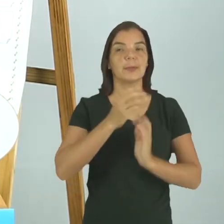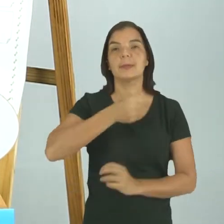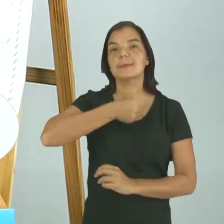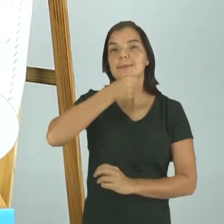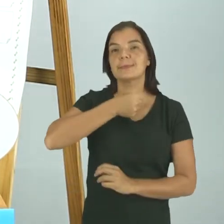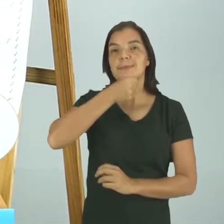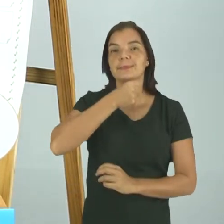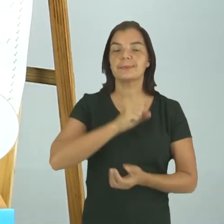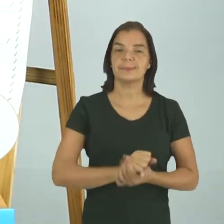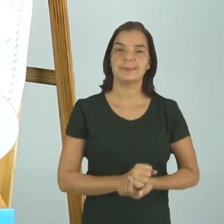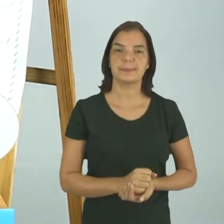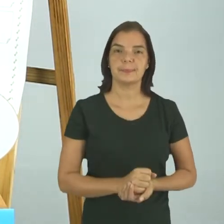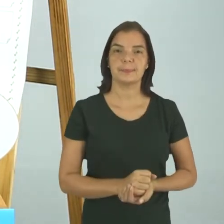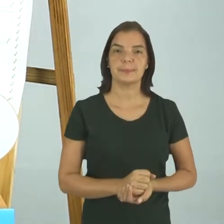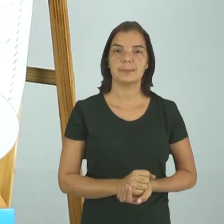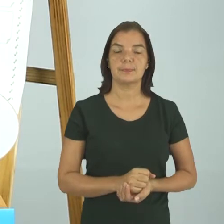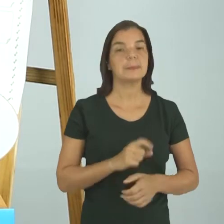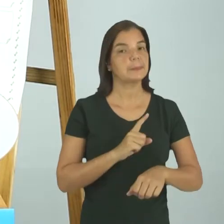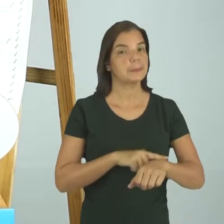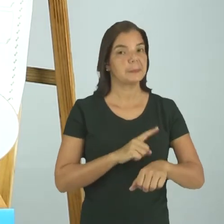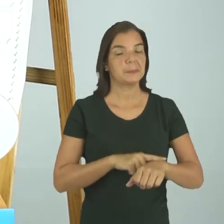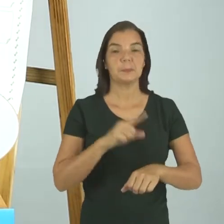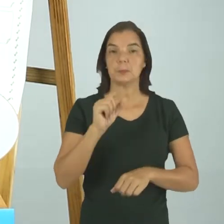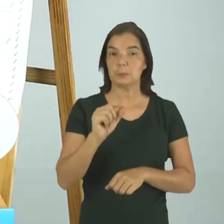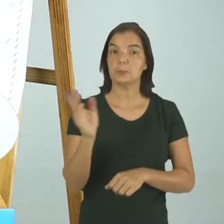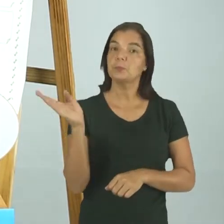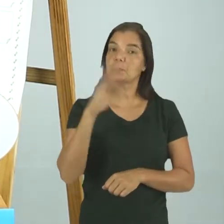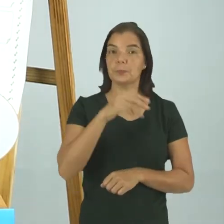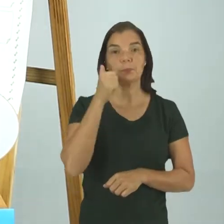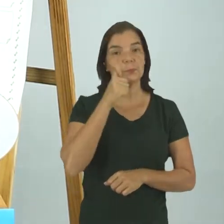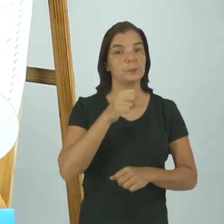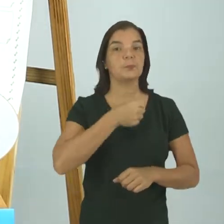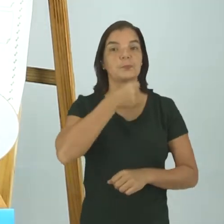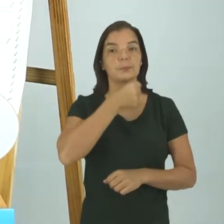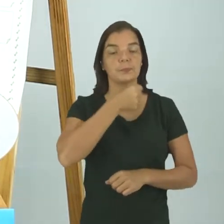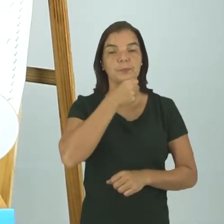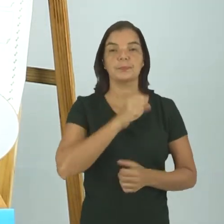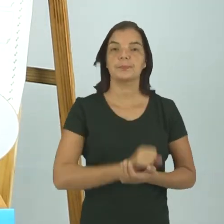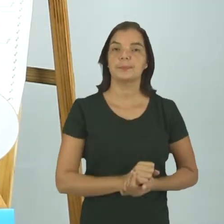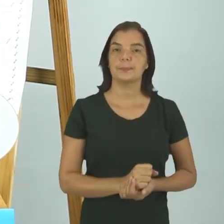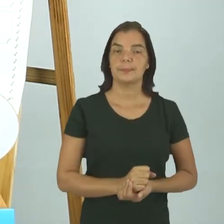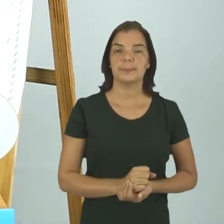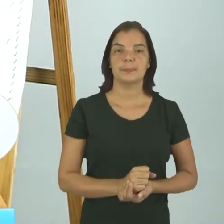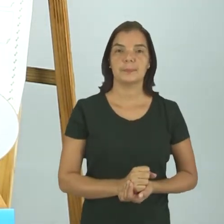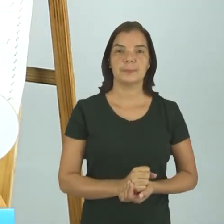vovó. Novamente. Daqui a pouco vamos na casa da vovó.